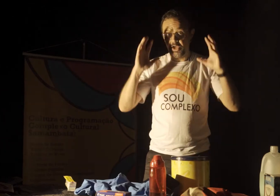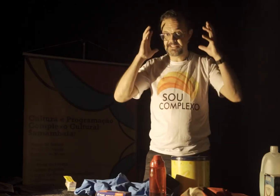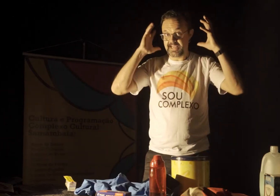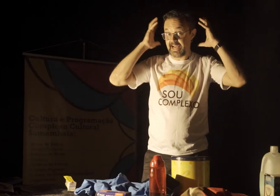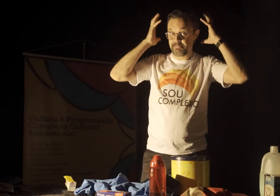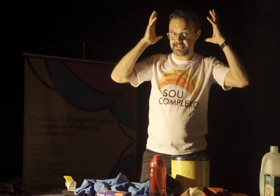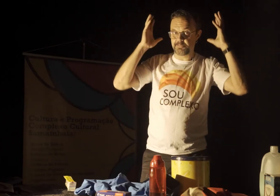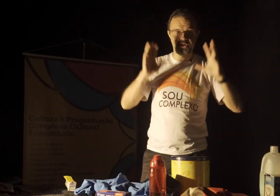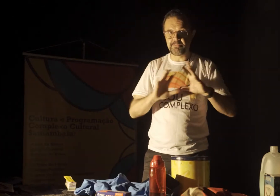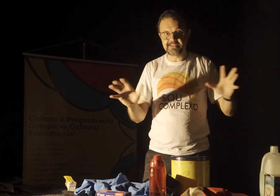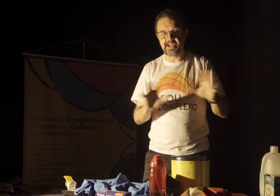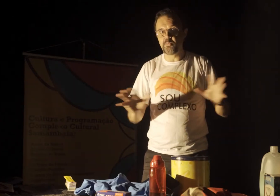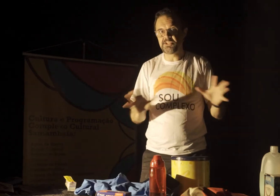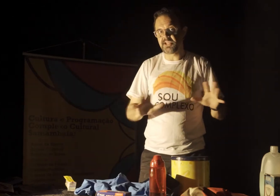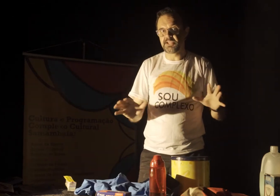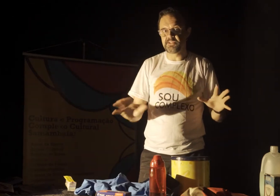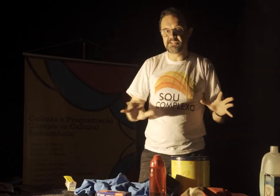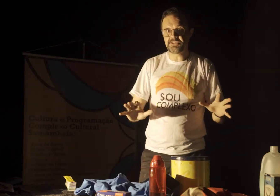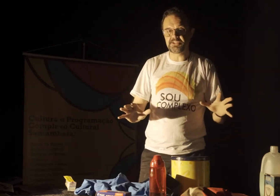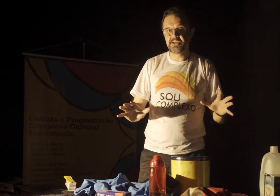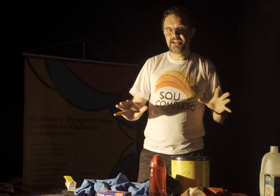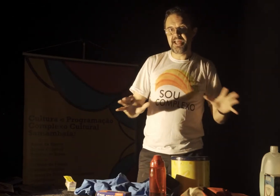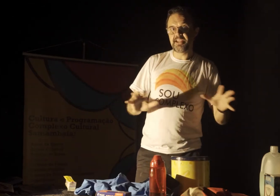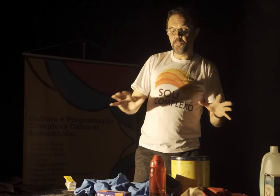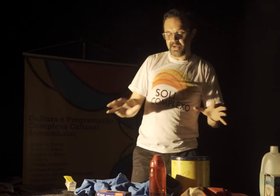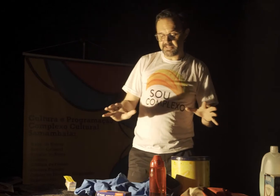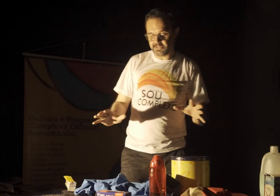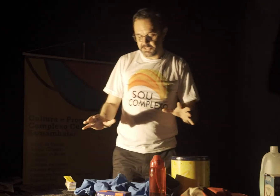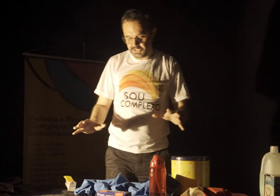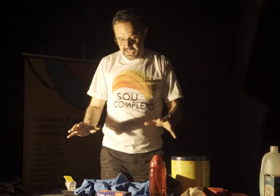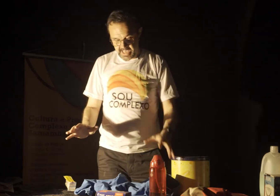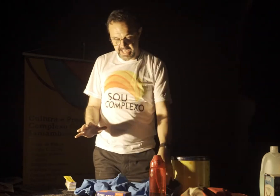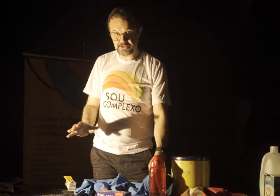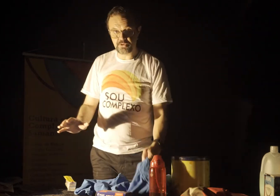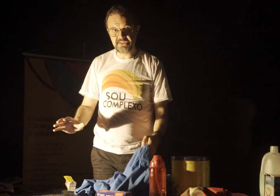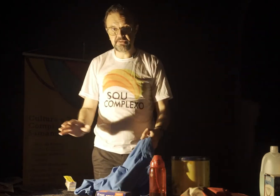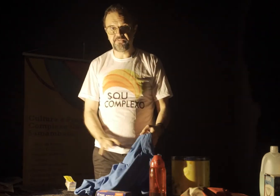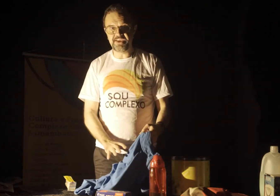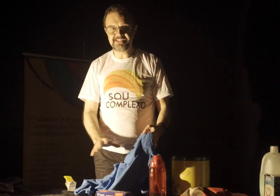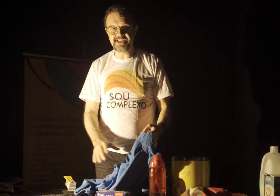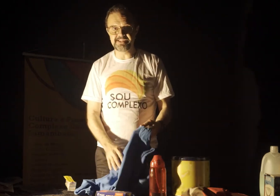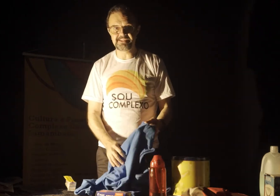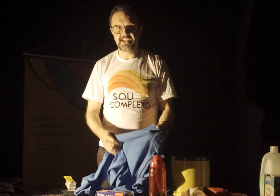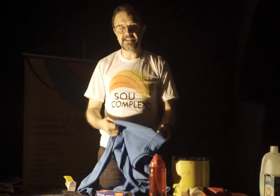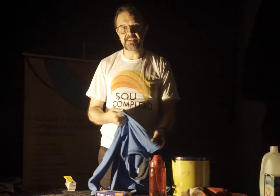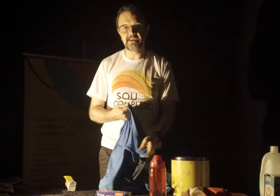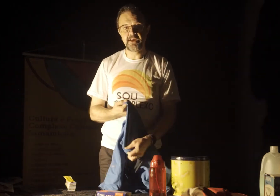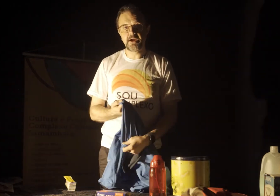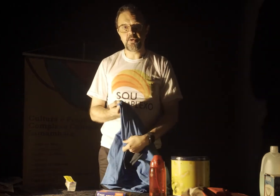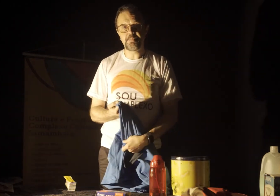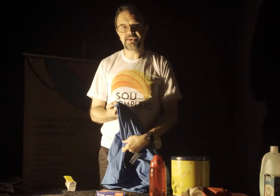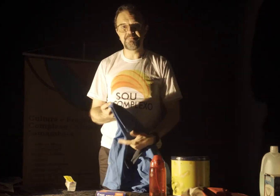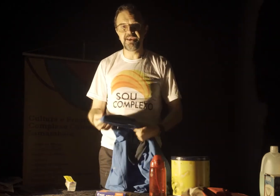na nossa cabeça, porque materialmente ela não existe, ela não passa de reações físicas